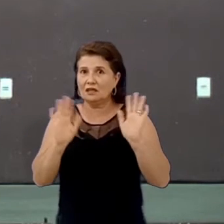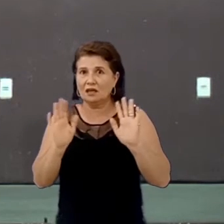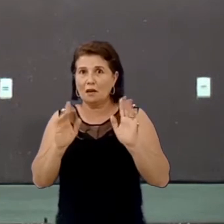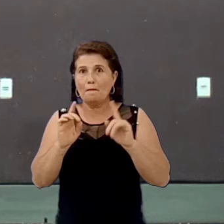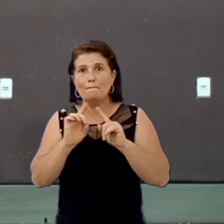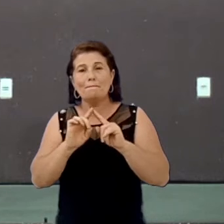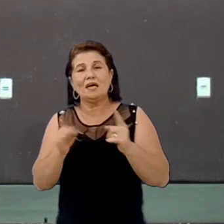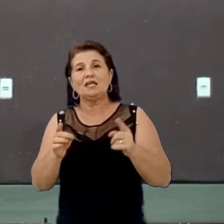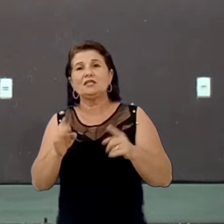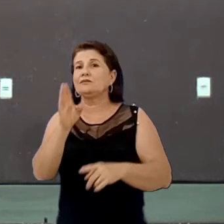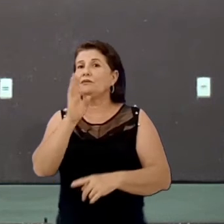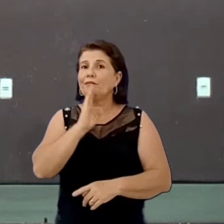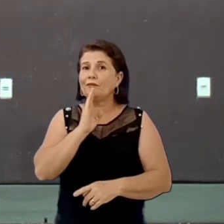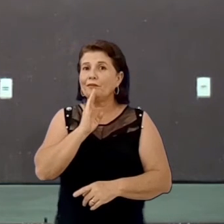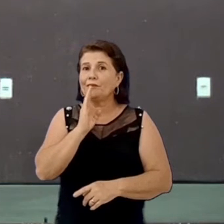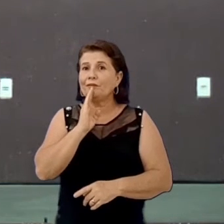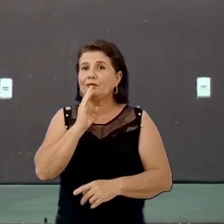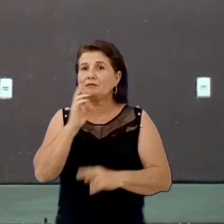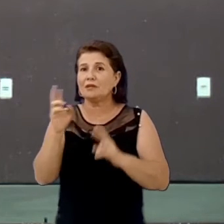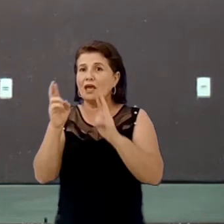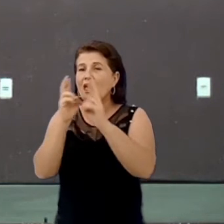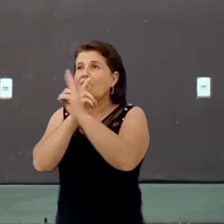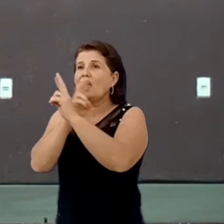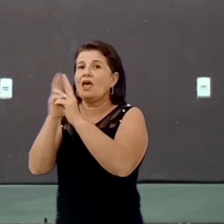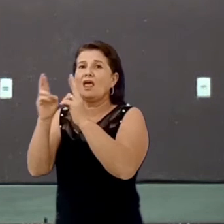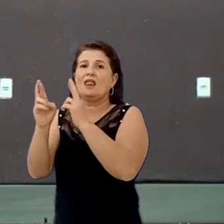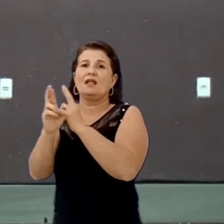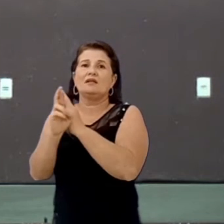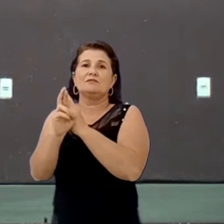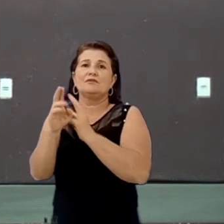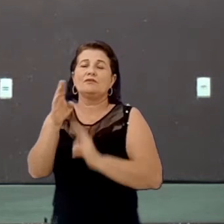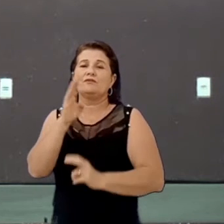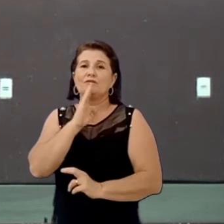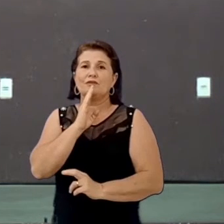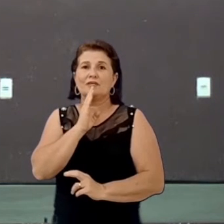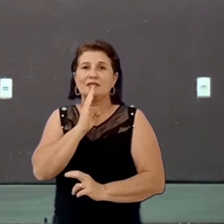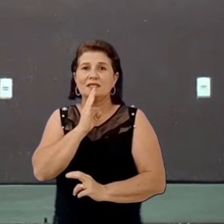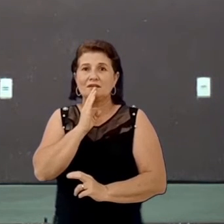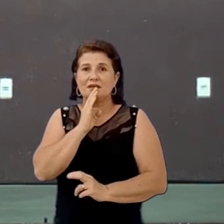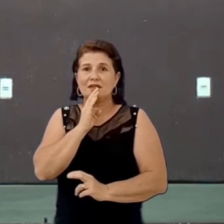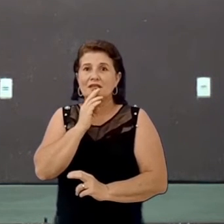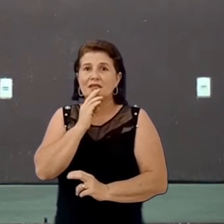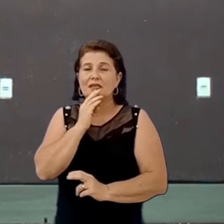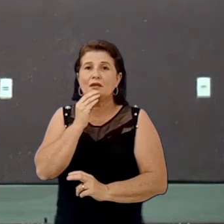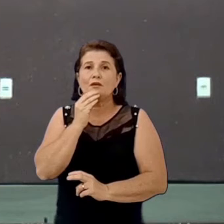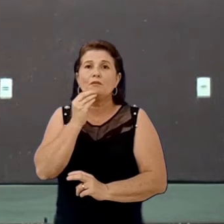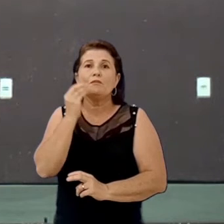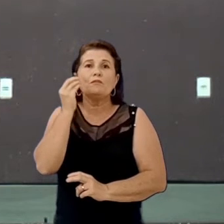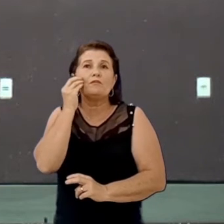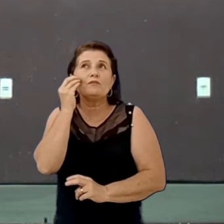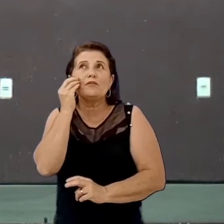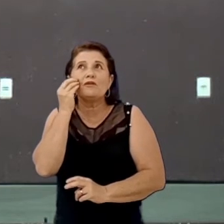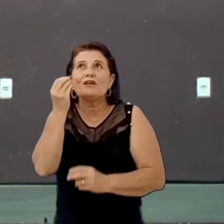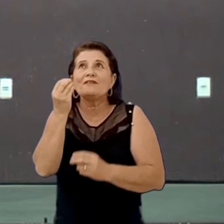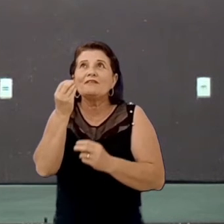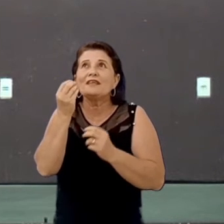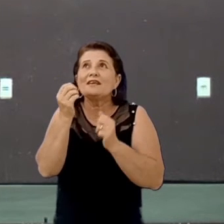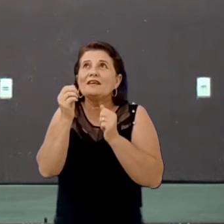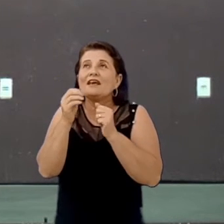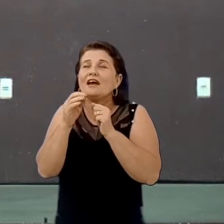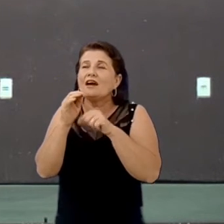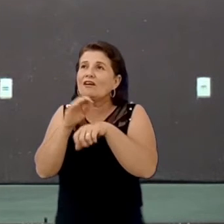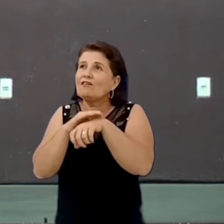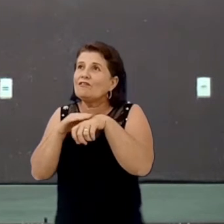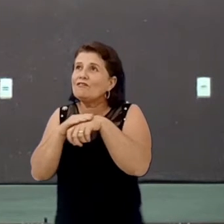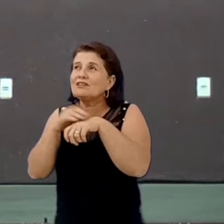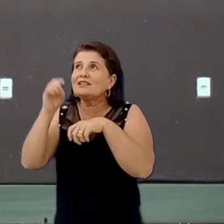um conhecimento de relacionamento, um conhecimento de provar e de ter intimidade com o Senhor,